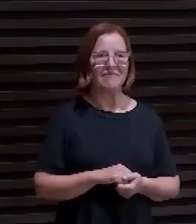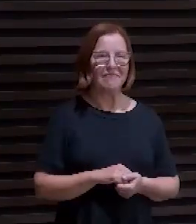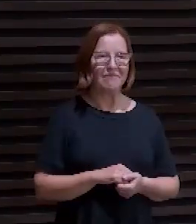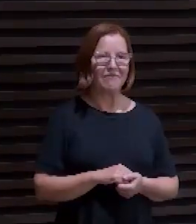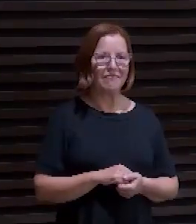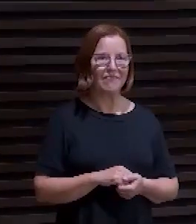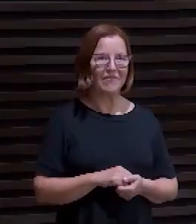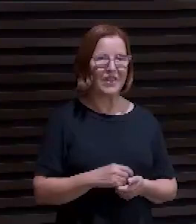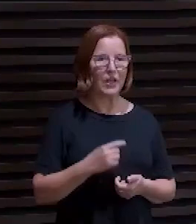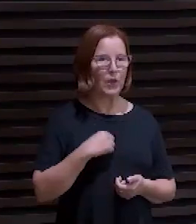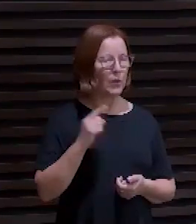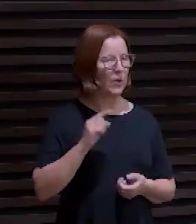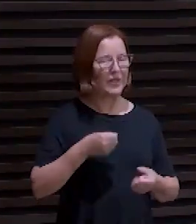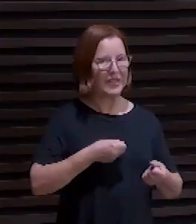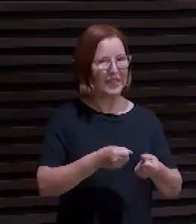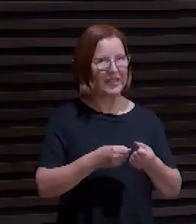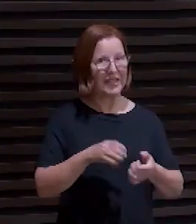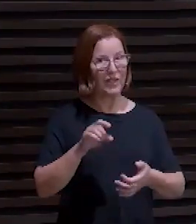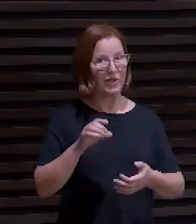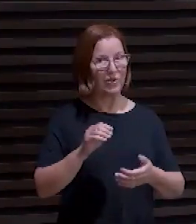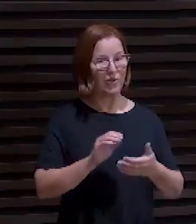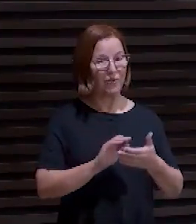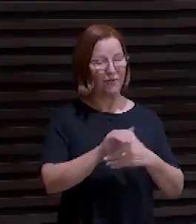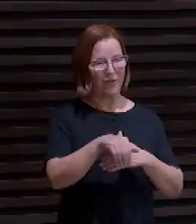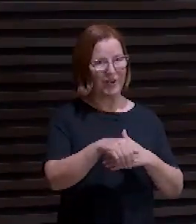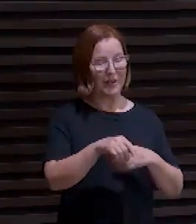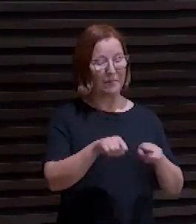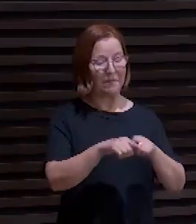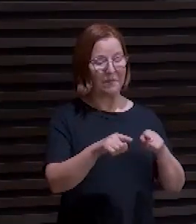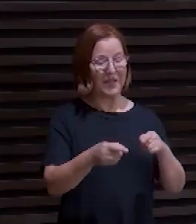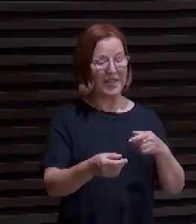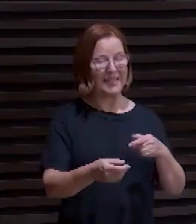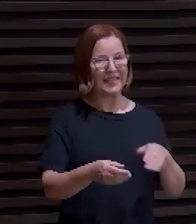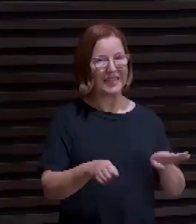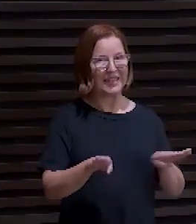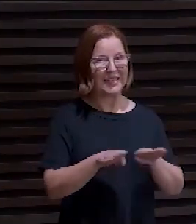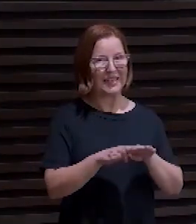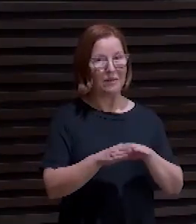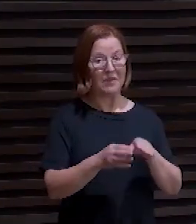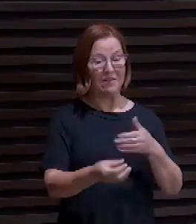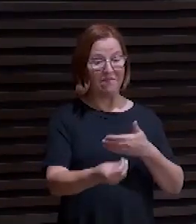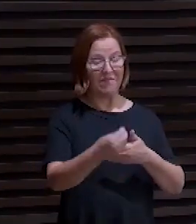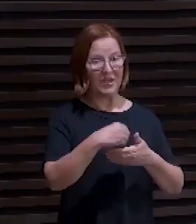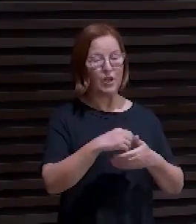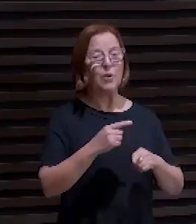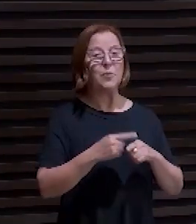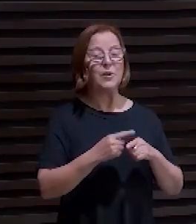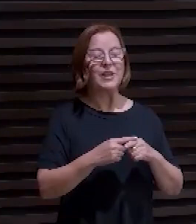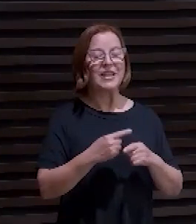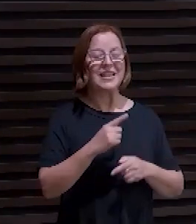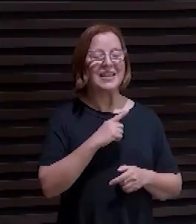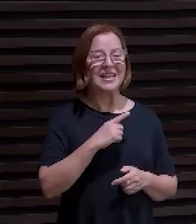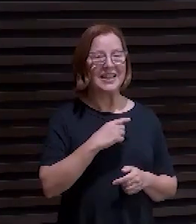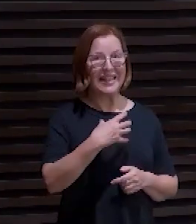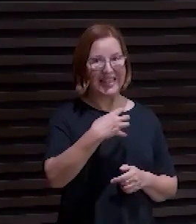Eu não sou tentado só externamente, eu sou tentado internamente, porque eu tenho uma